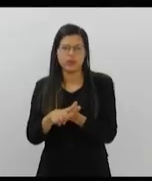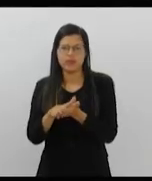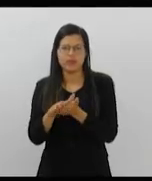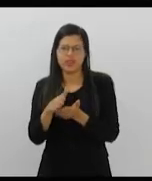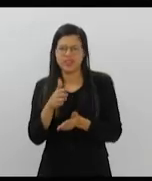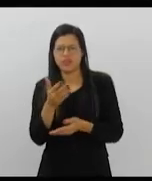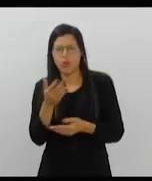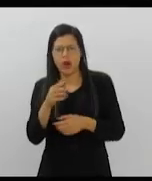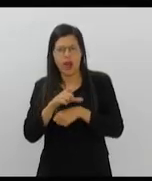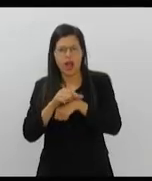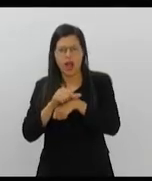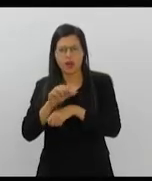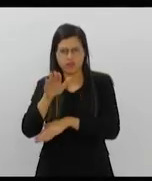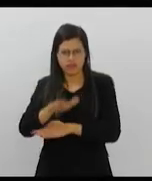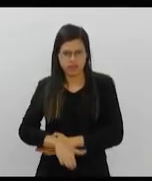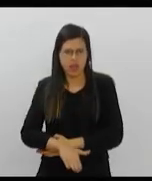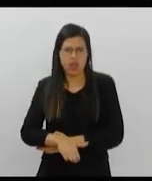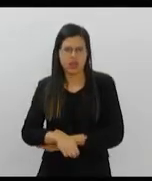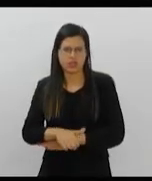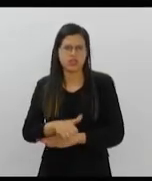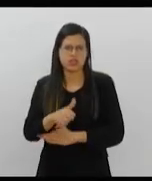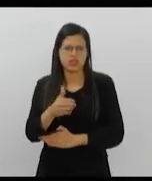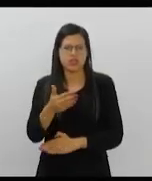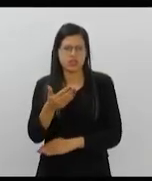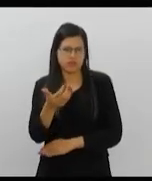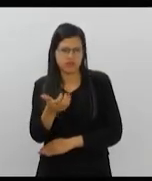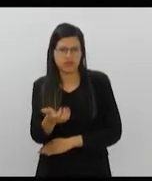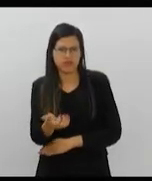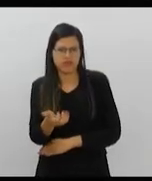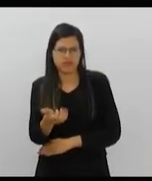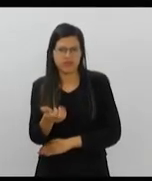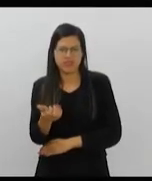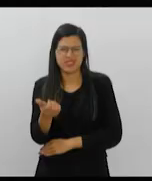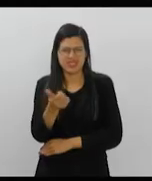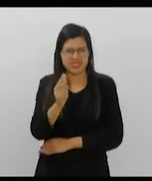entre 17 e 19 horas.